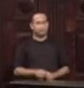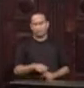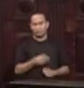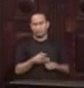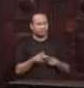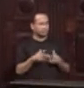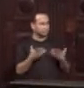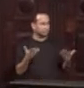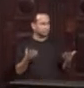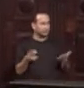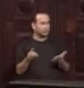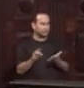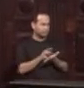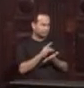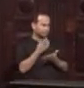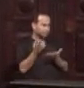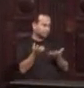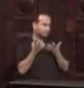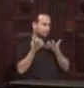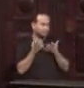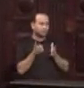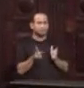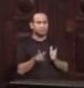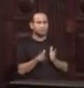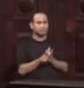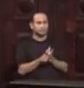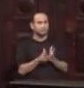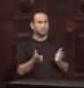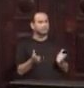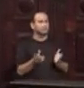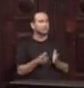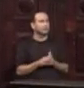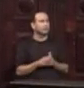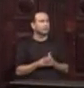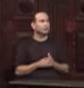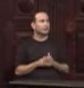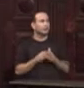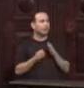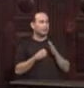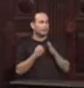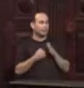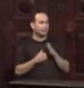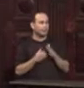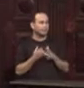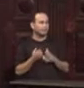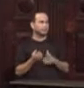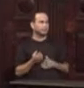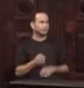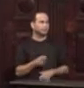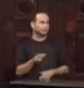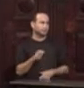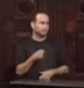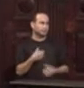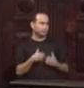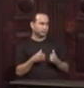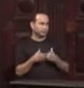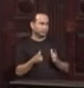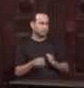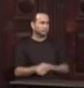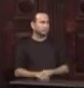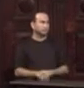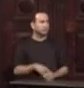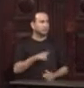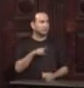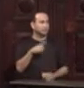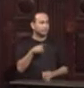extemporânea de assinaturas do requerimento sobre a CPI da FETRANSPOR. Conversamos com o deputado Marcelo Freixo durante a ordem do dia e a bancada